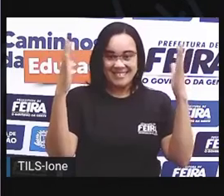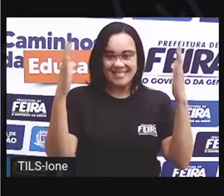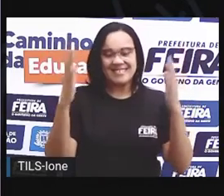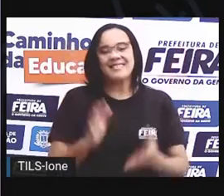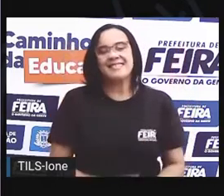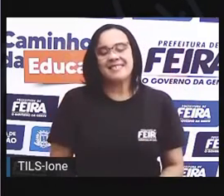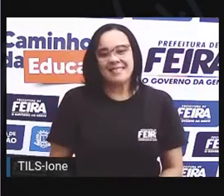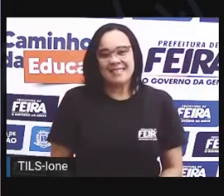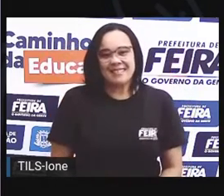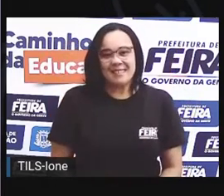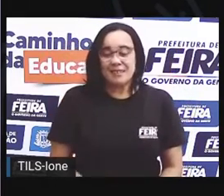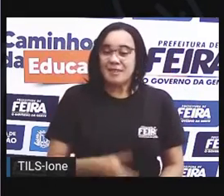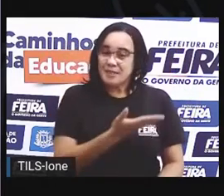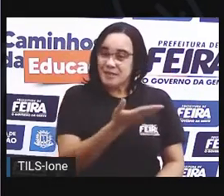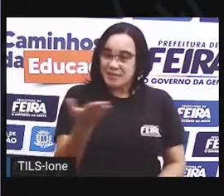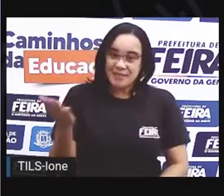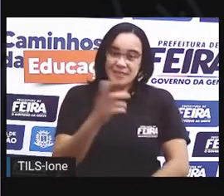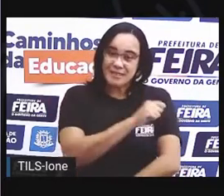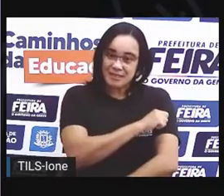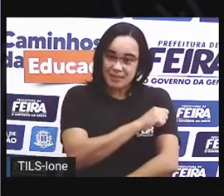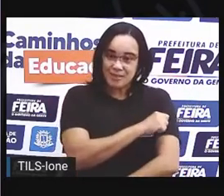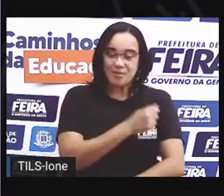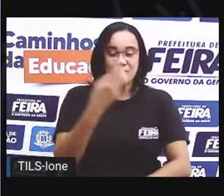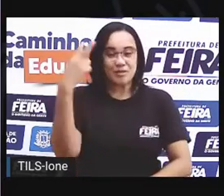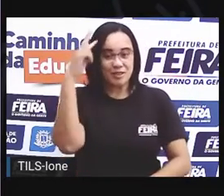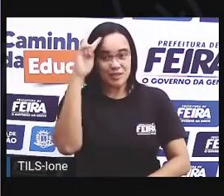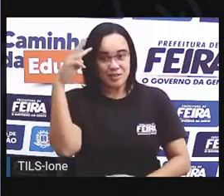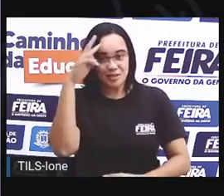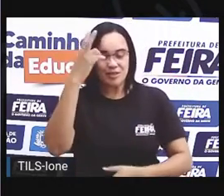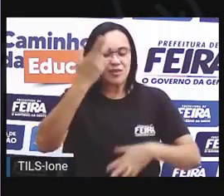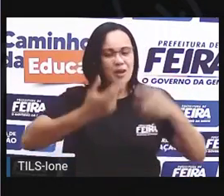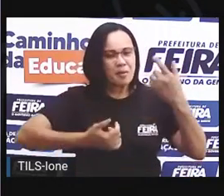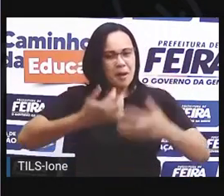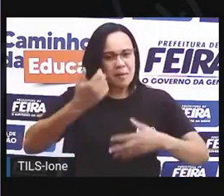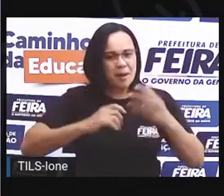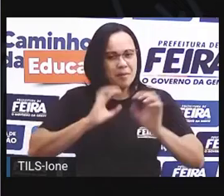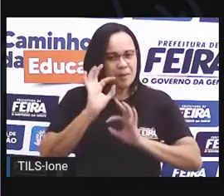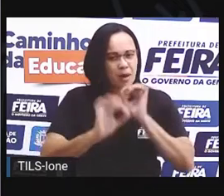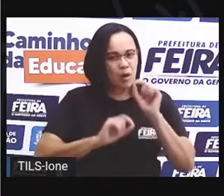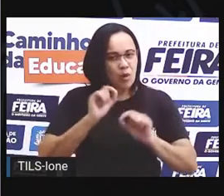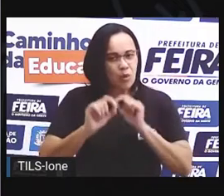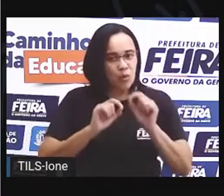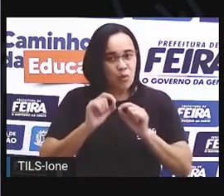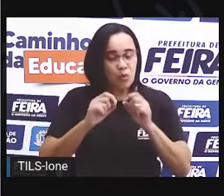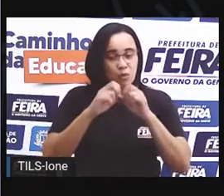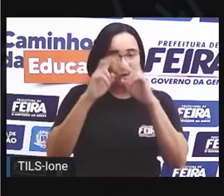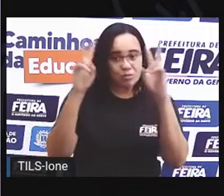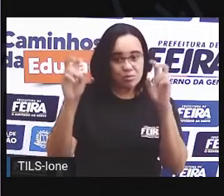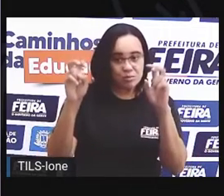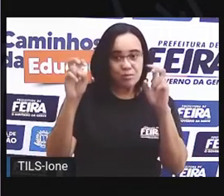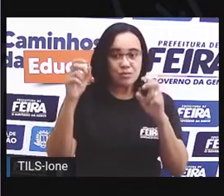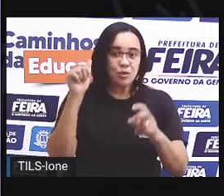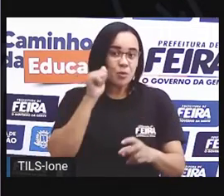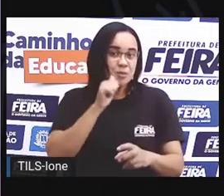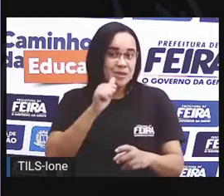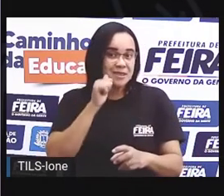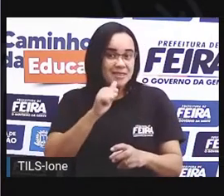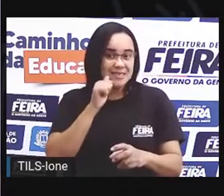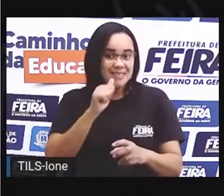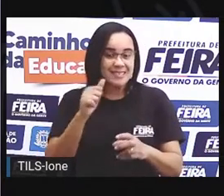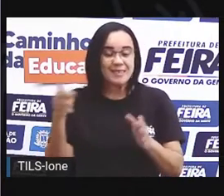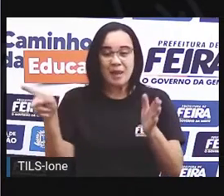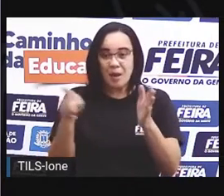começar! Meninada, a história que eu vou contar para vocês hoje é sobre uma menina